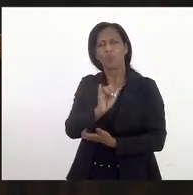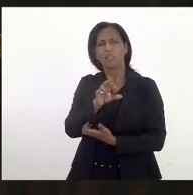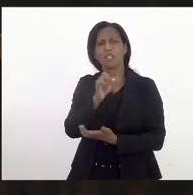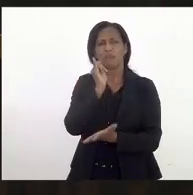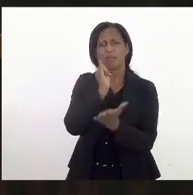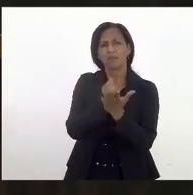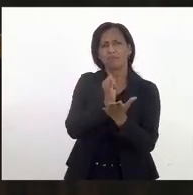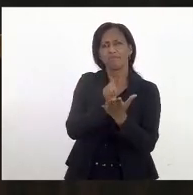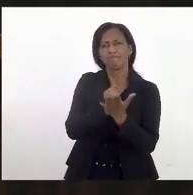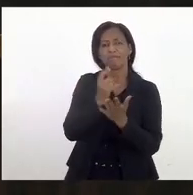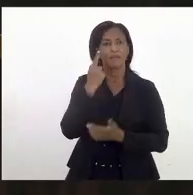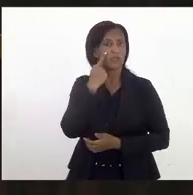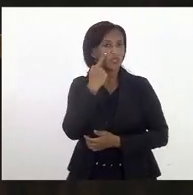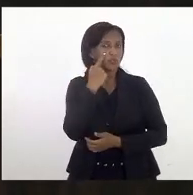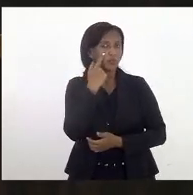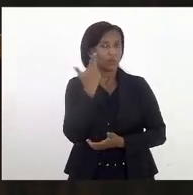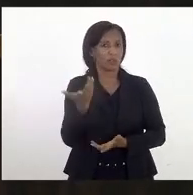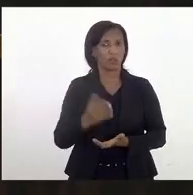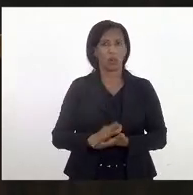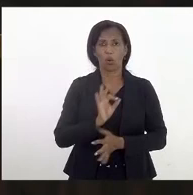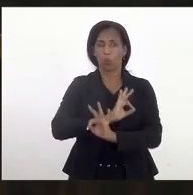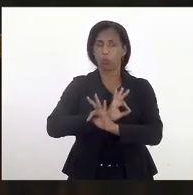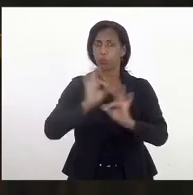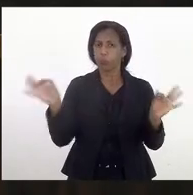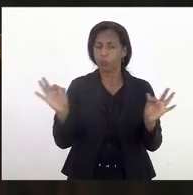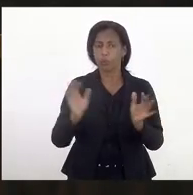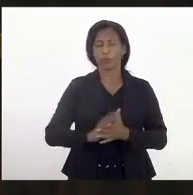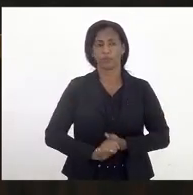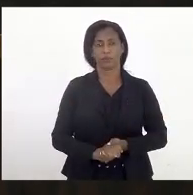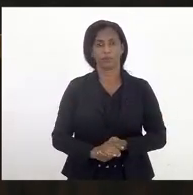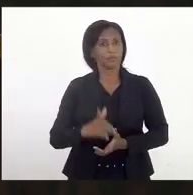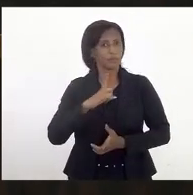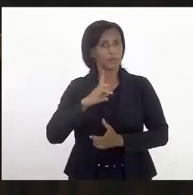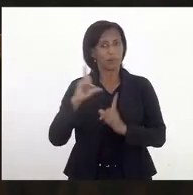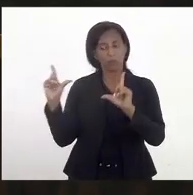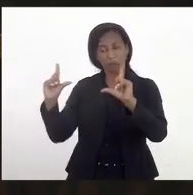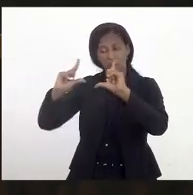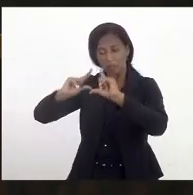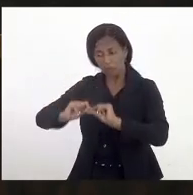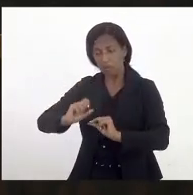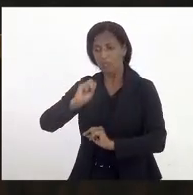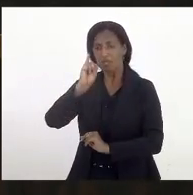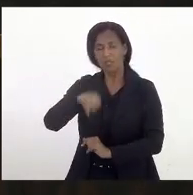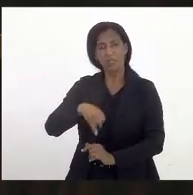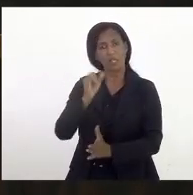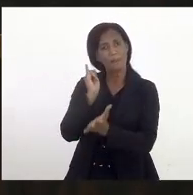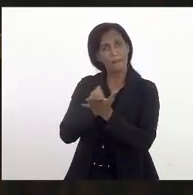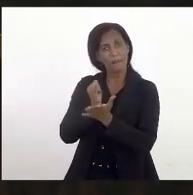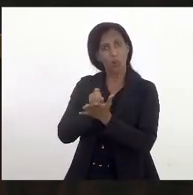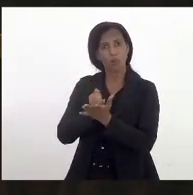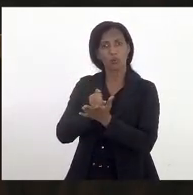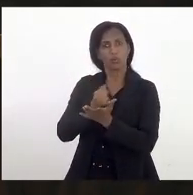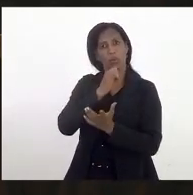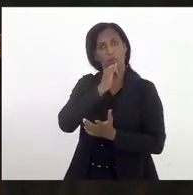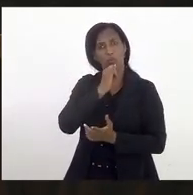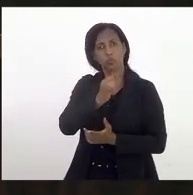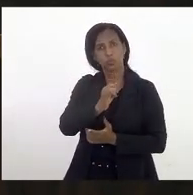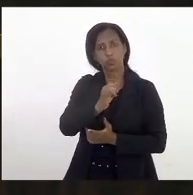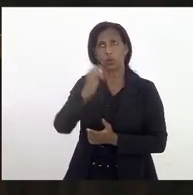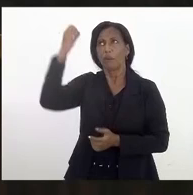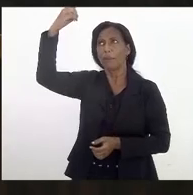economia logicamente ótimo temos que reduzir sim principalmente a energia elétrica